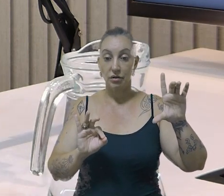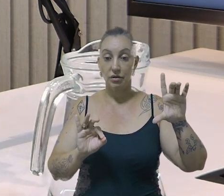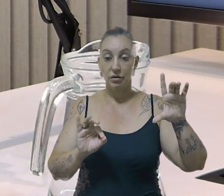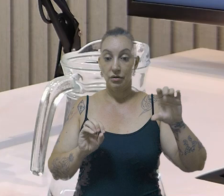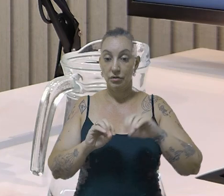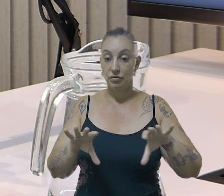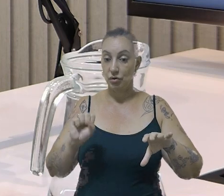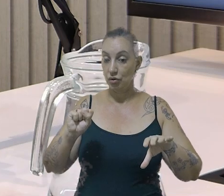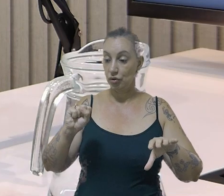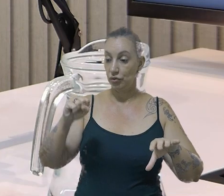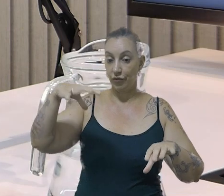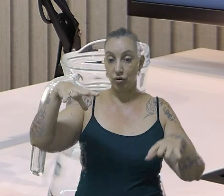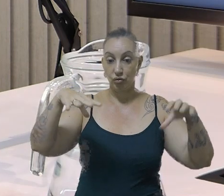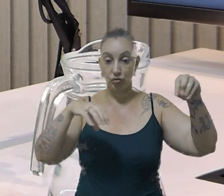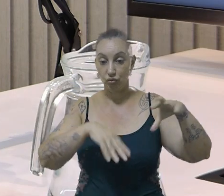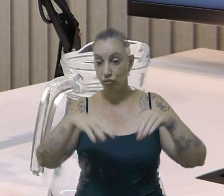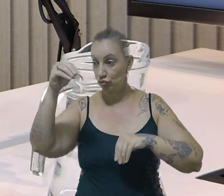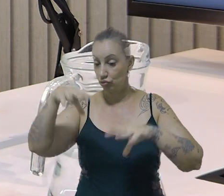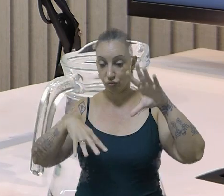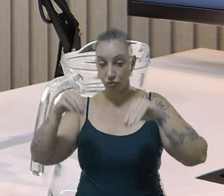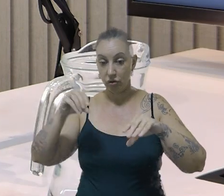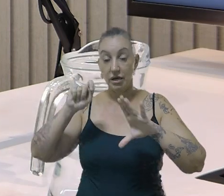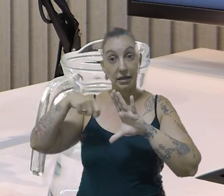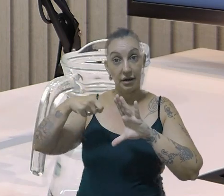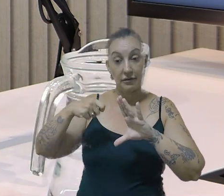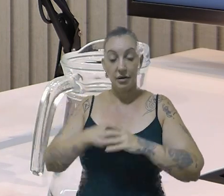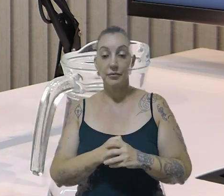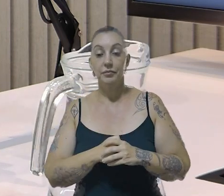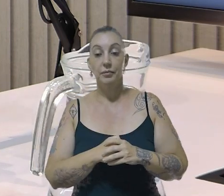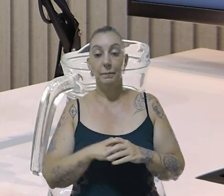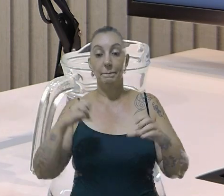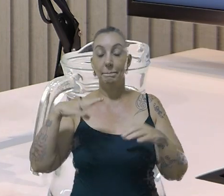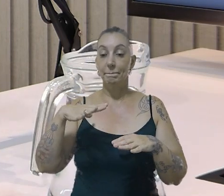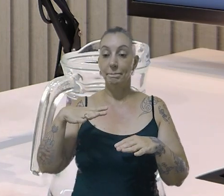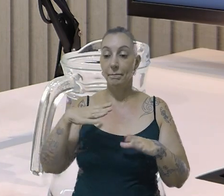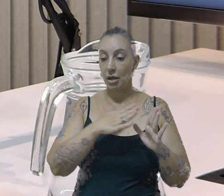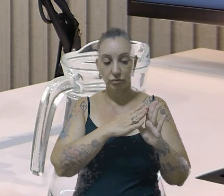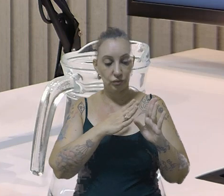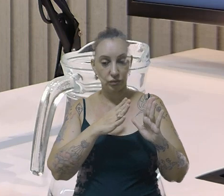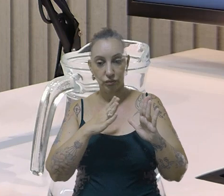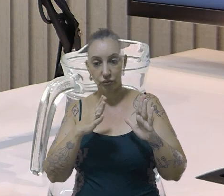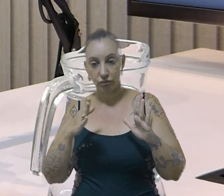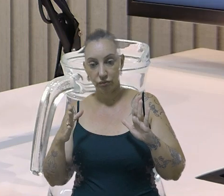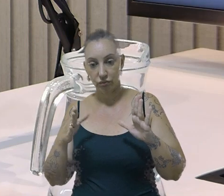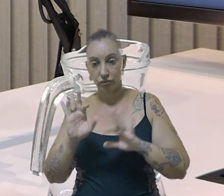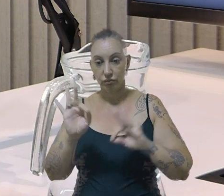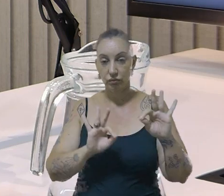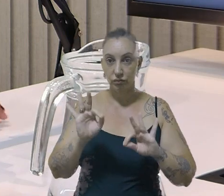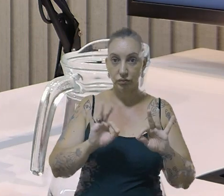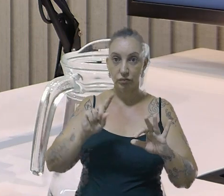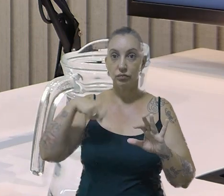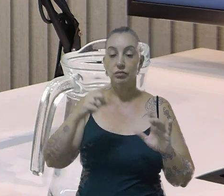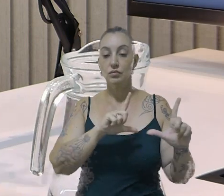os oito focos aí ele ia lá subia os oito focos gravava E aí a gente dava o play assim ia assistindo aí gravava a própria a próxima